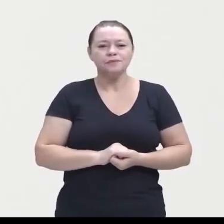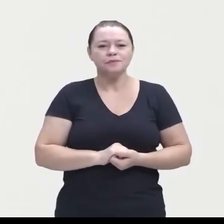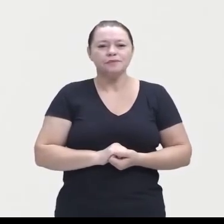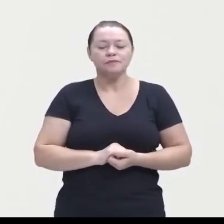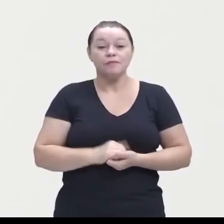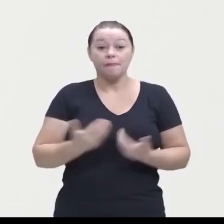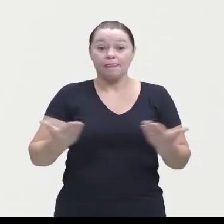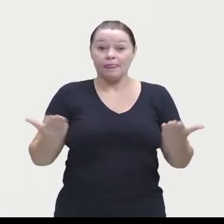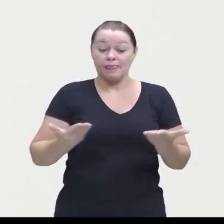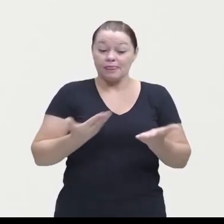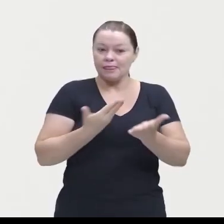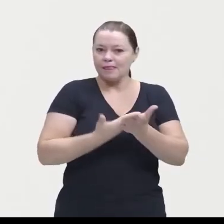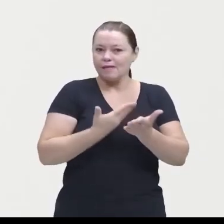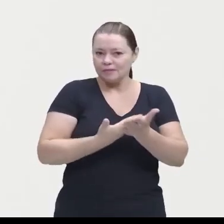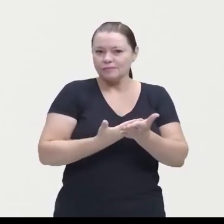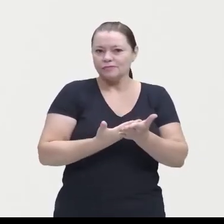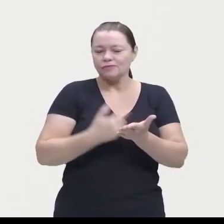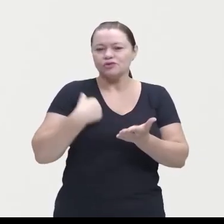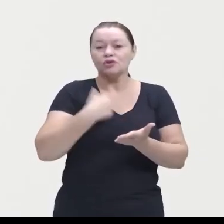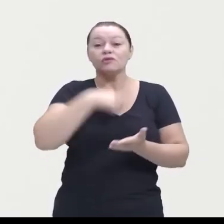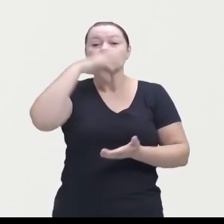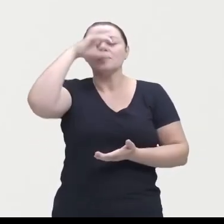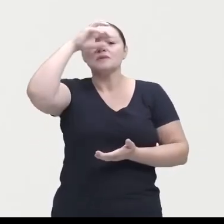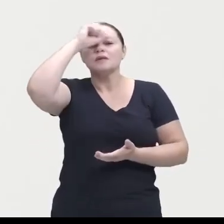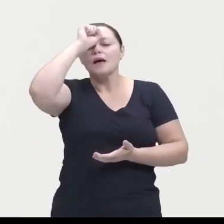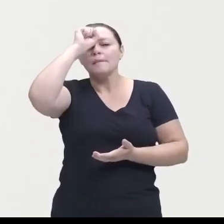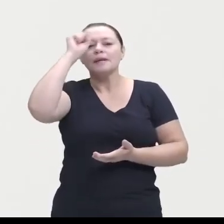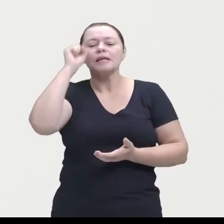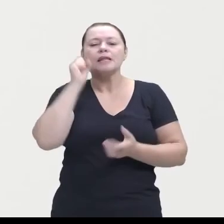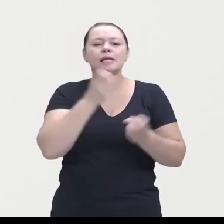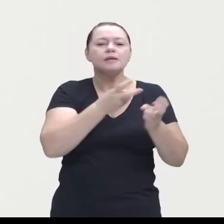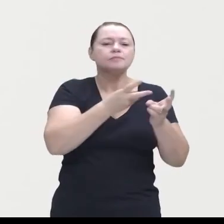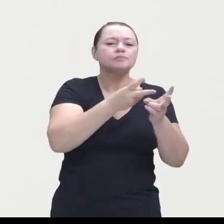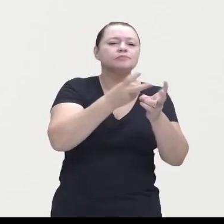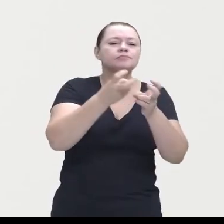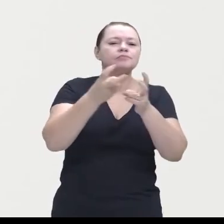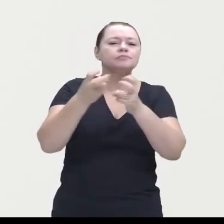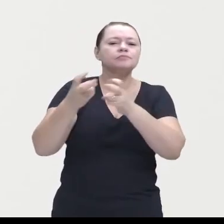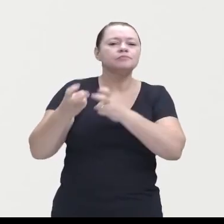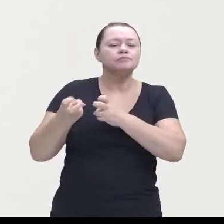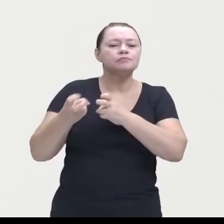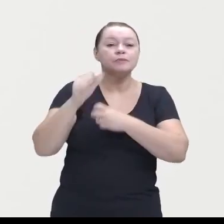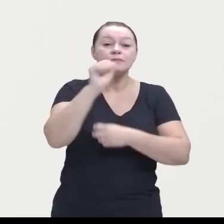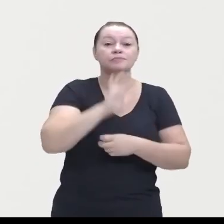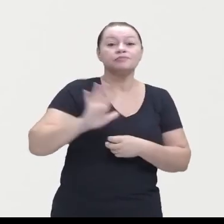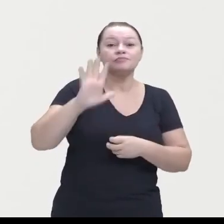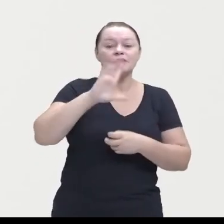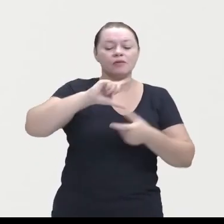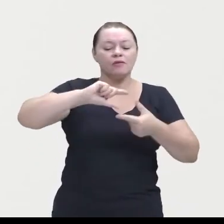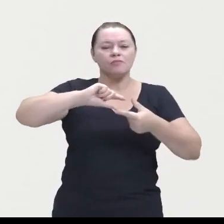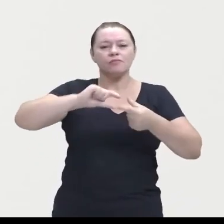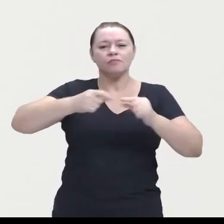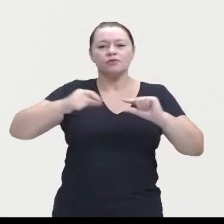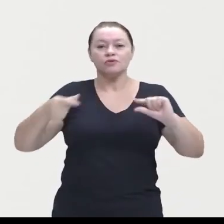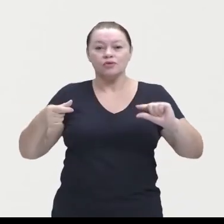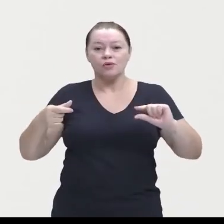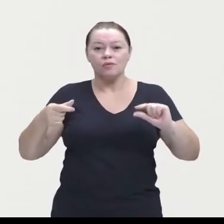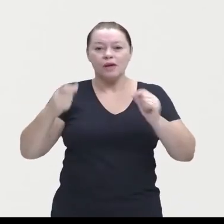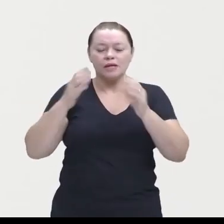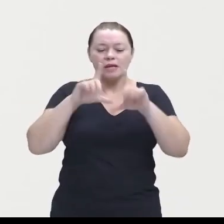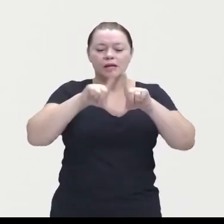Na aula de hoje, vamos aprender a identificar formas